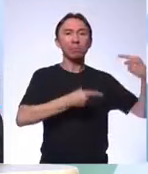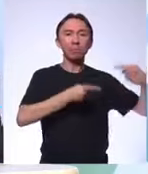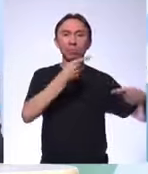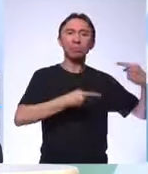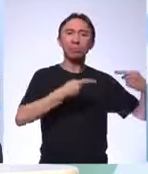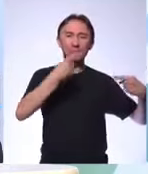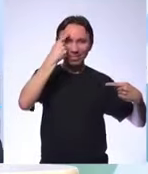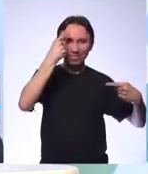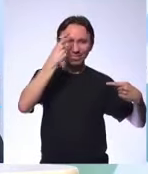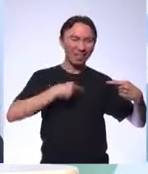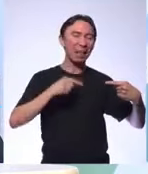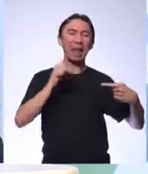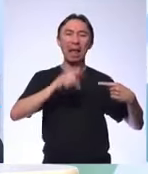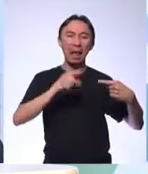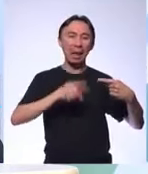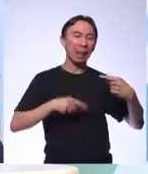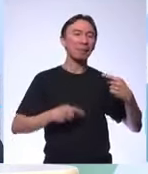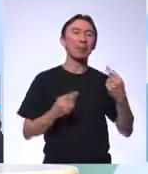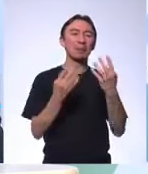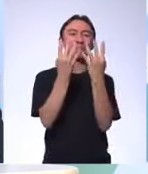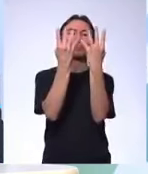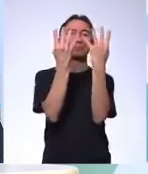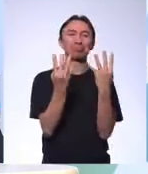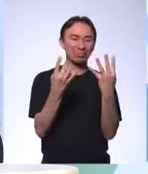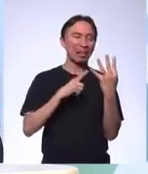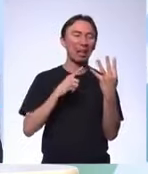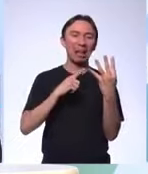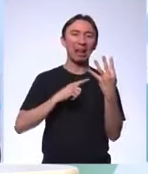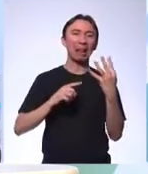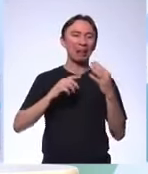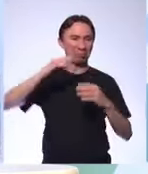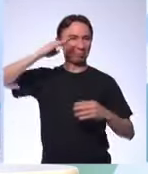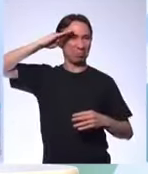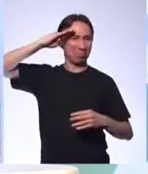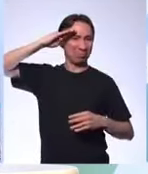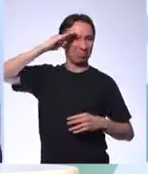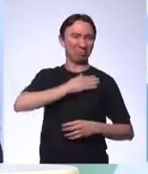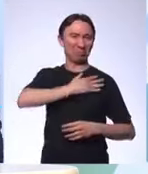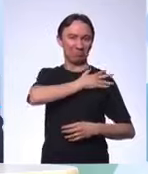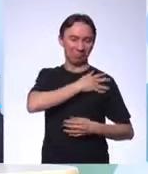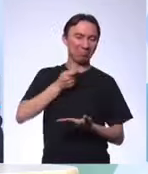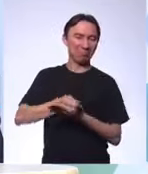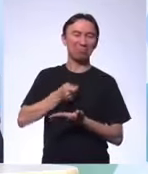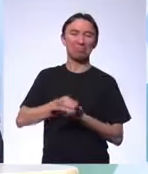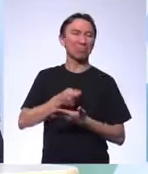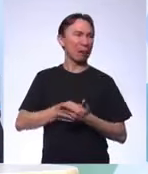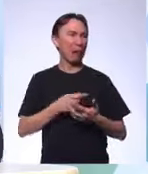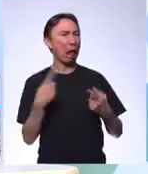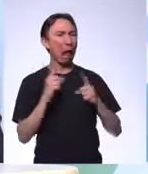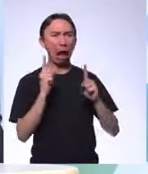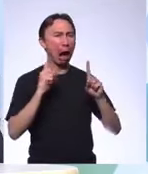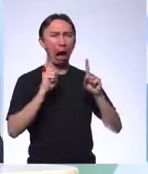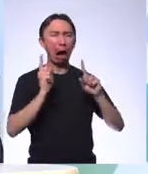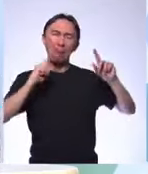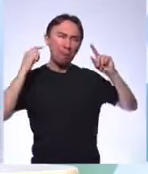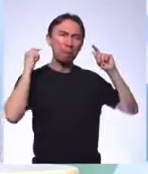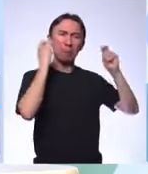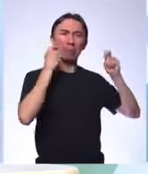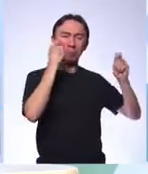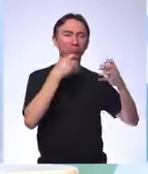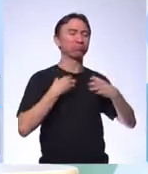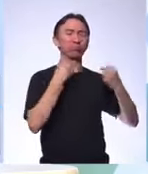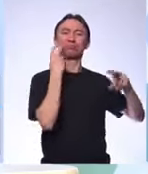civil-militar. Inclusive, uma estudante coloca que na escola dela, um professor também, que trabalha lá com eles,